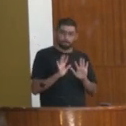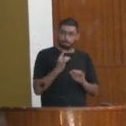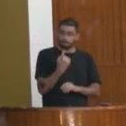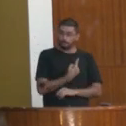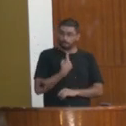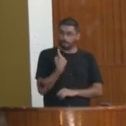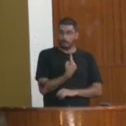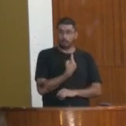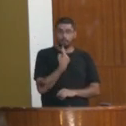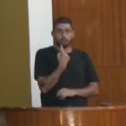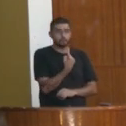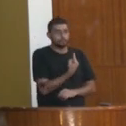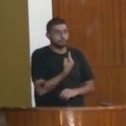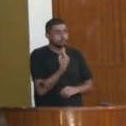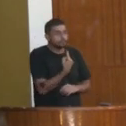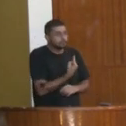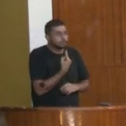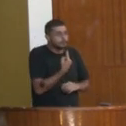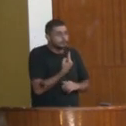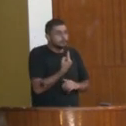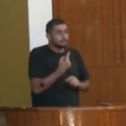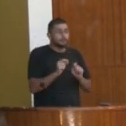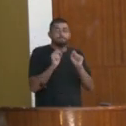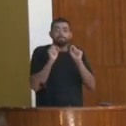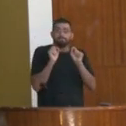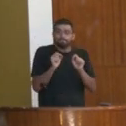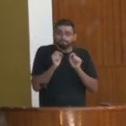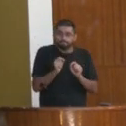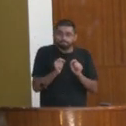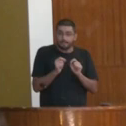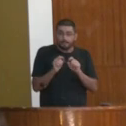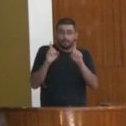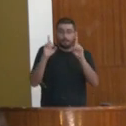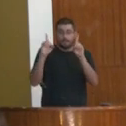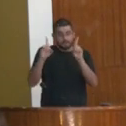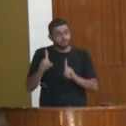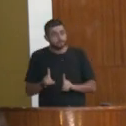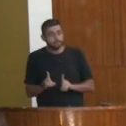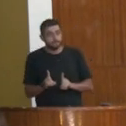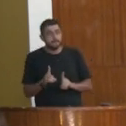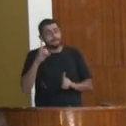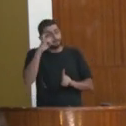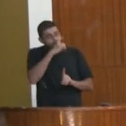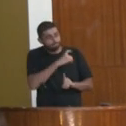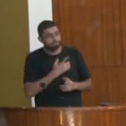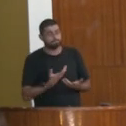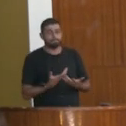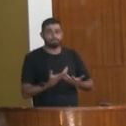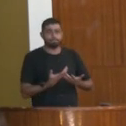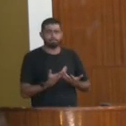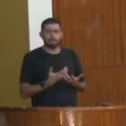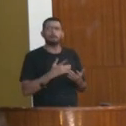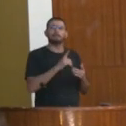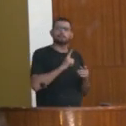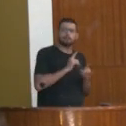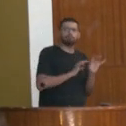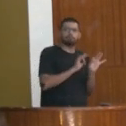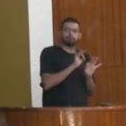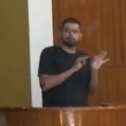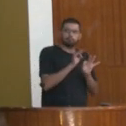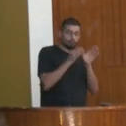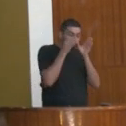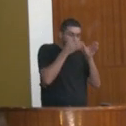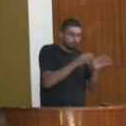faceta a mais do que as pessoas sem deficiência, que é a deficiência. Agora, eu tenho meus outros projetos, me dediquei à minha família, dediquei